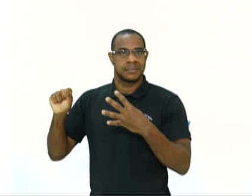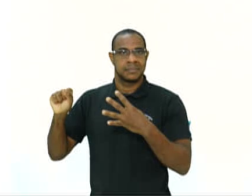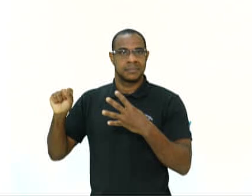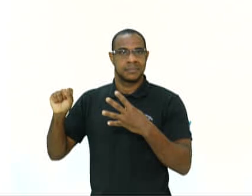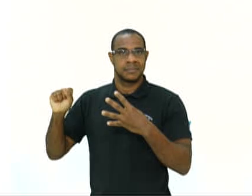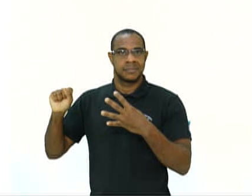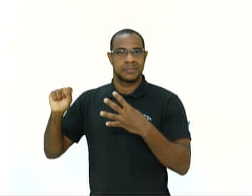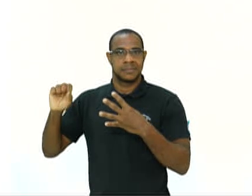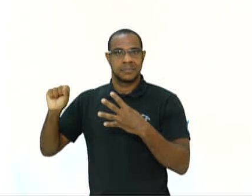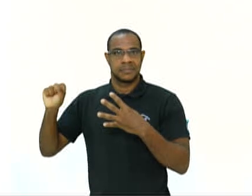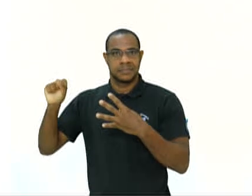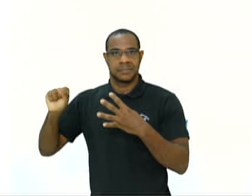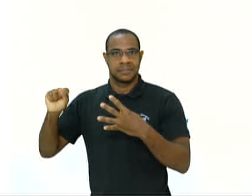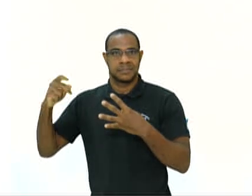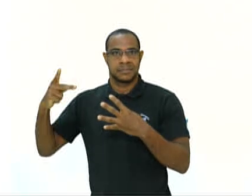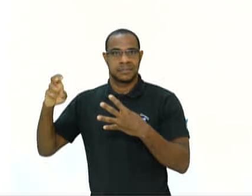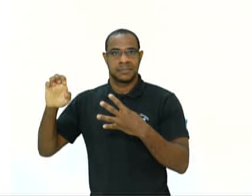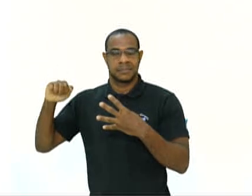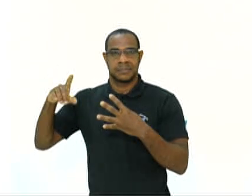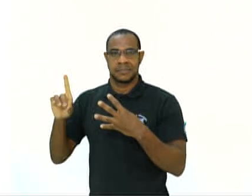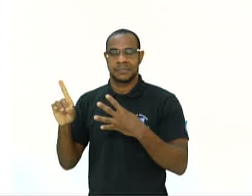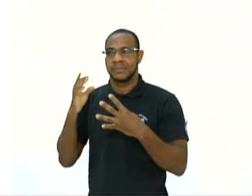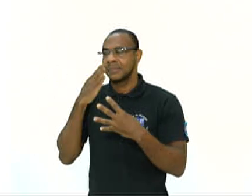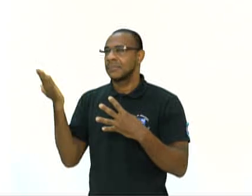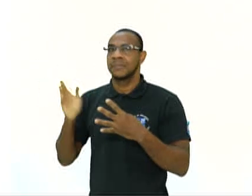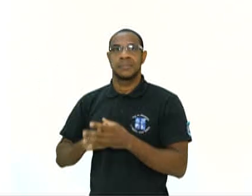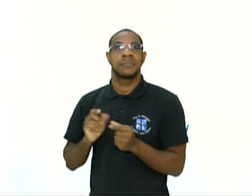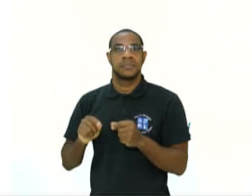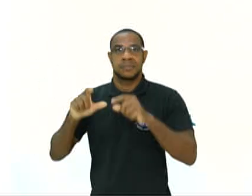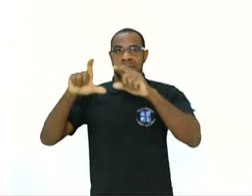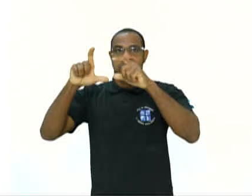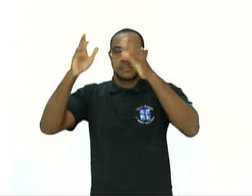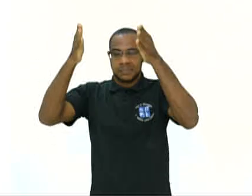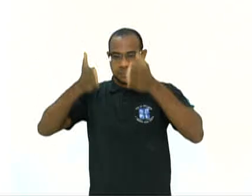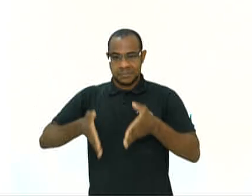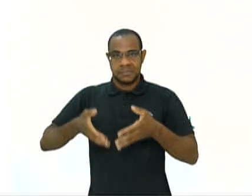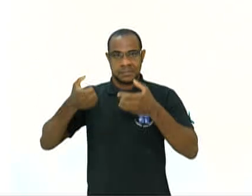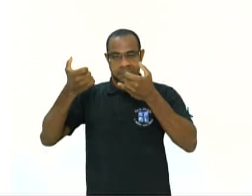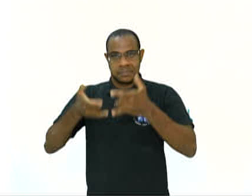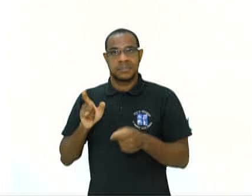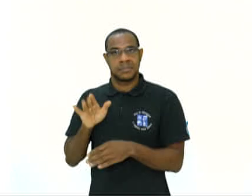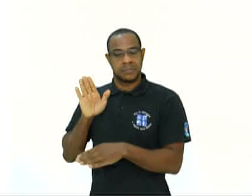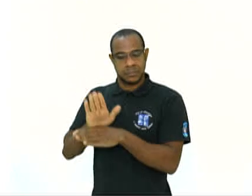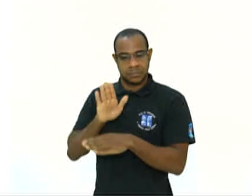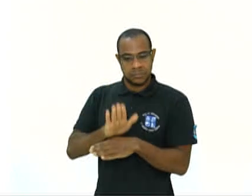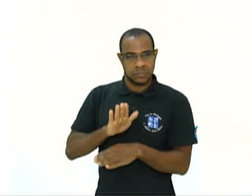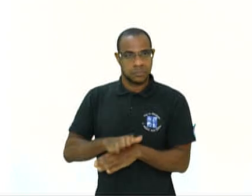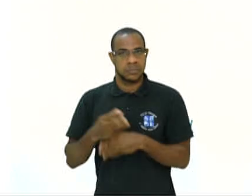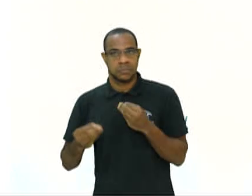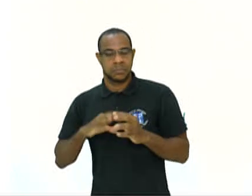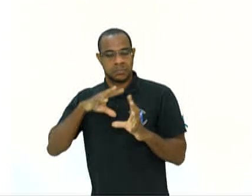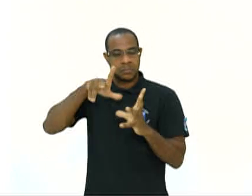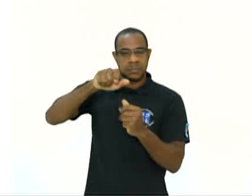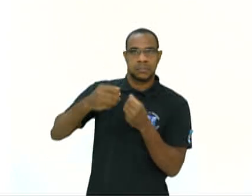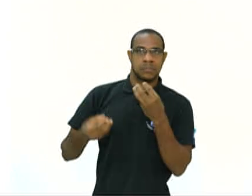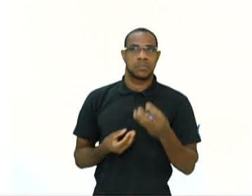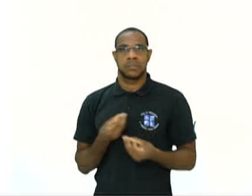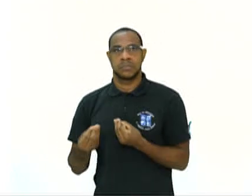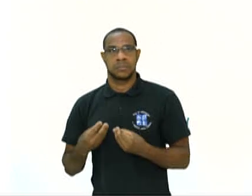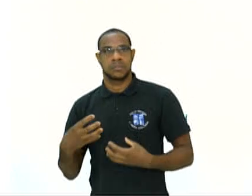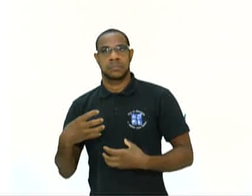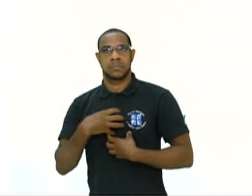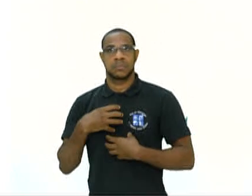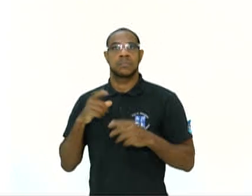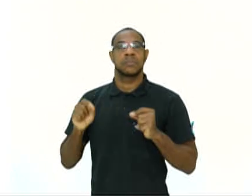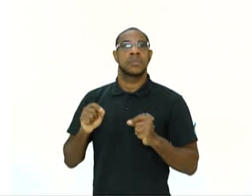nosso fragmento, ele diz assim que a proteção para as gangues, os clubes, as nações,